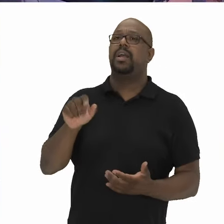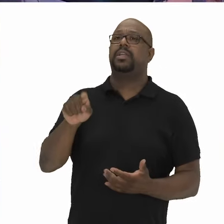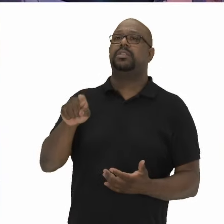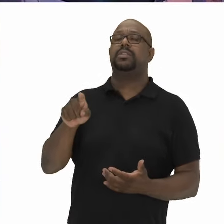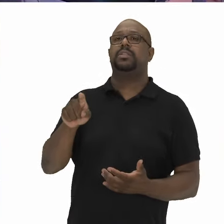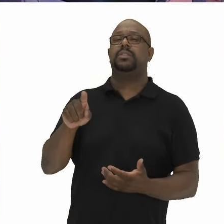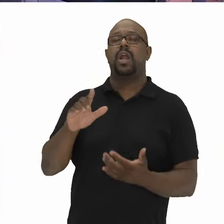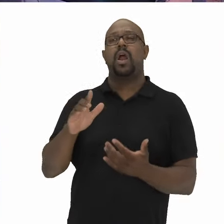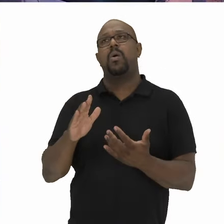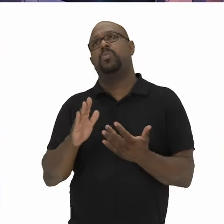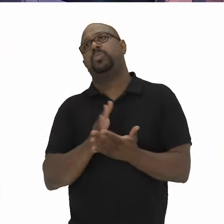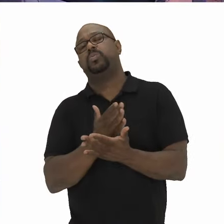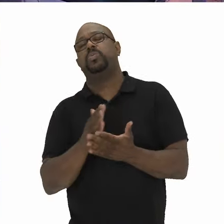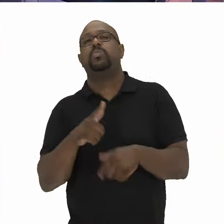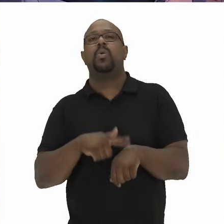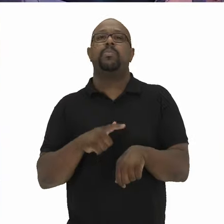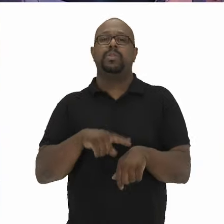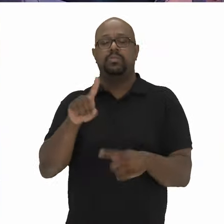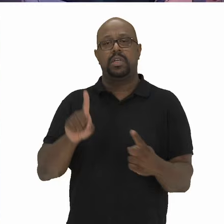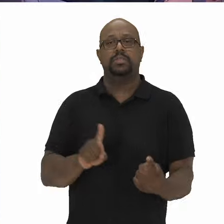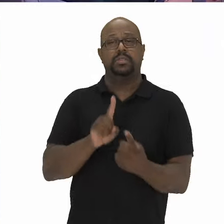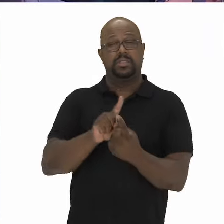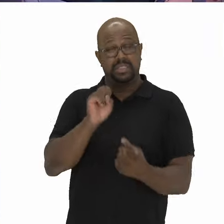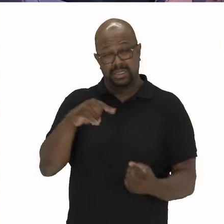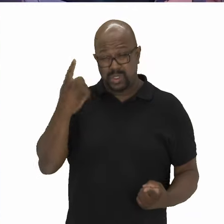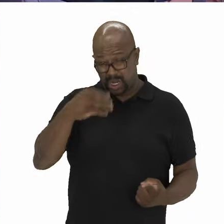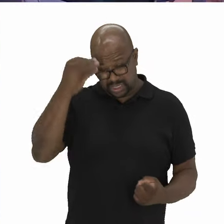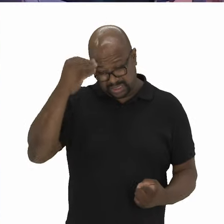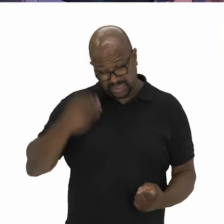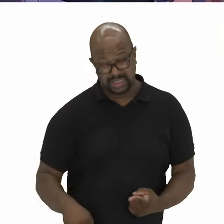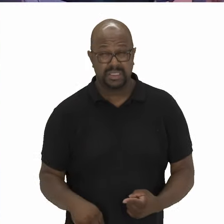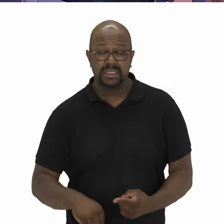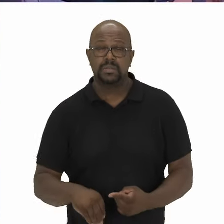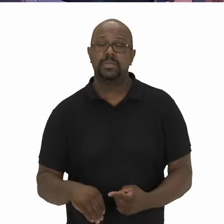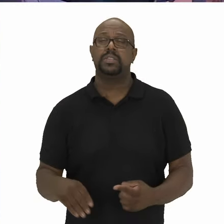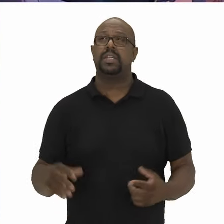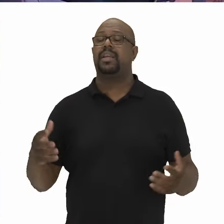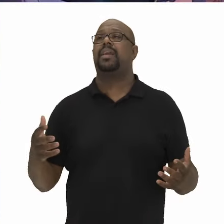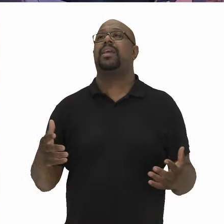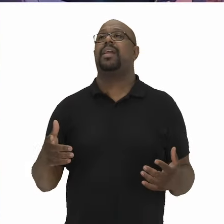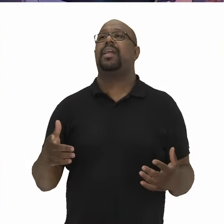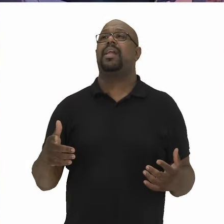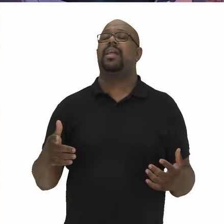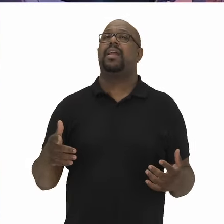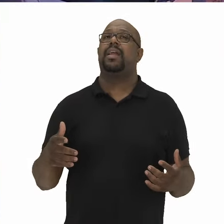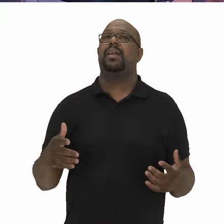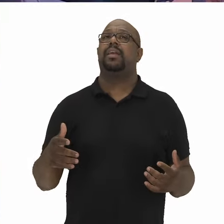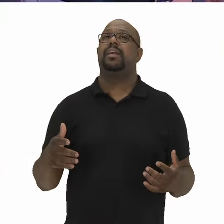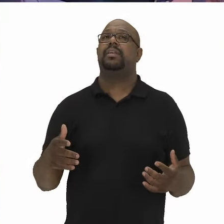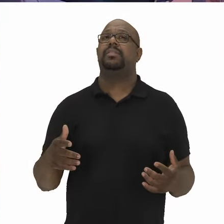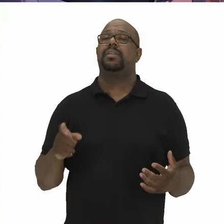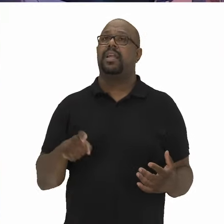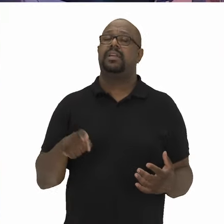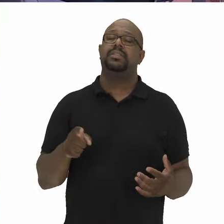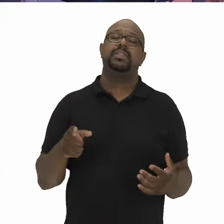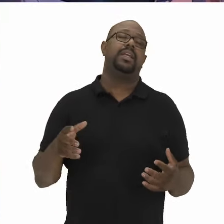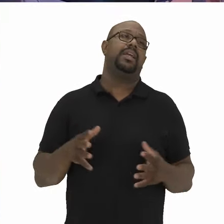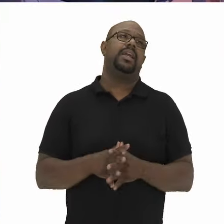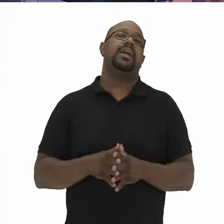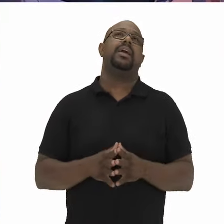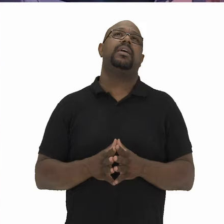estarão em algum momento mais à frente que se nós desistirmos né é é é é